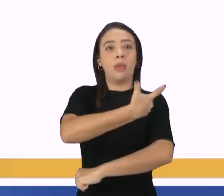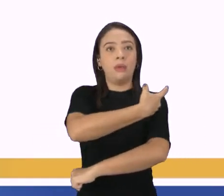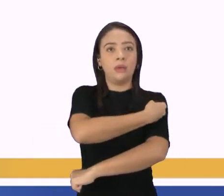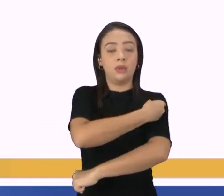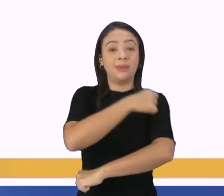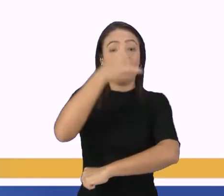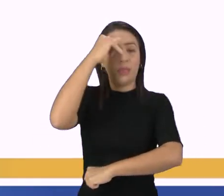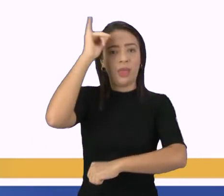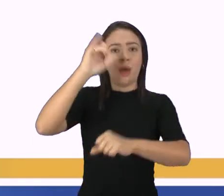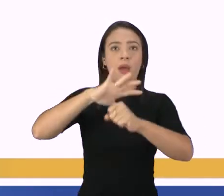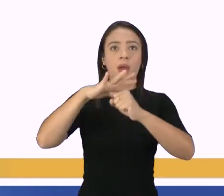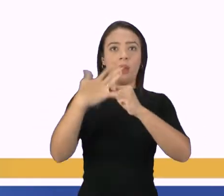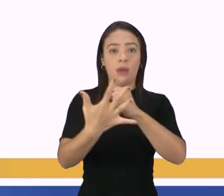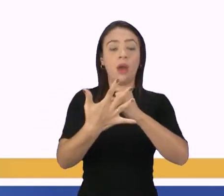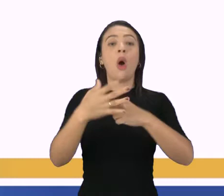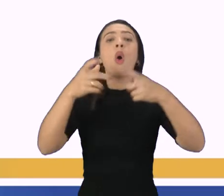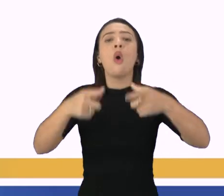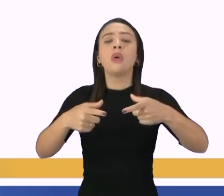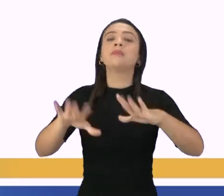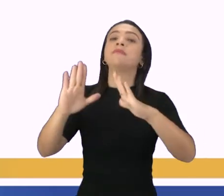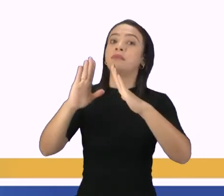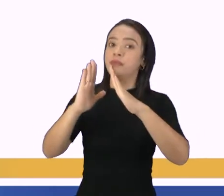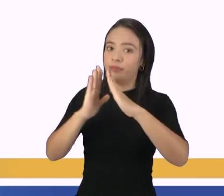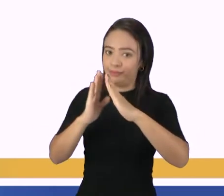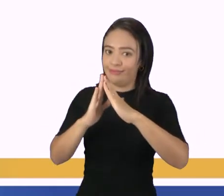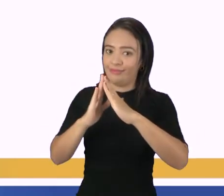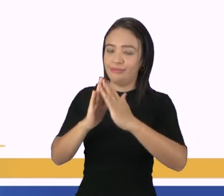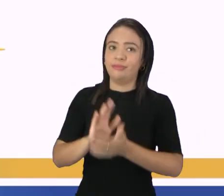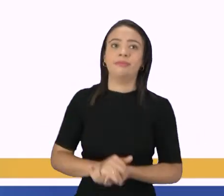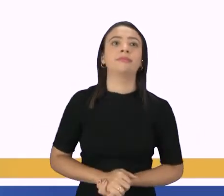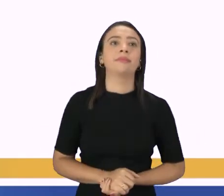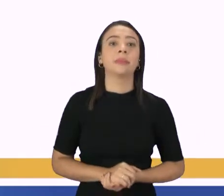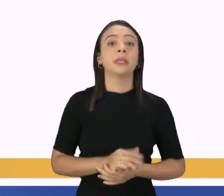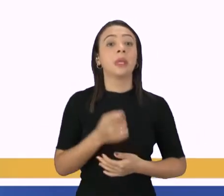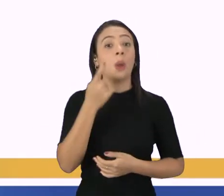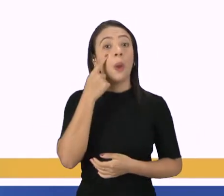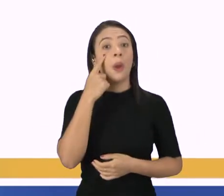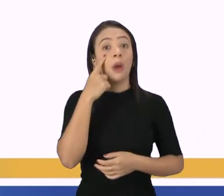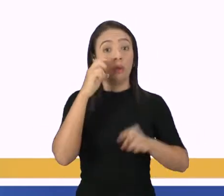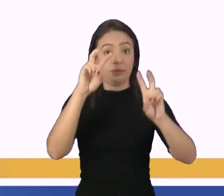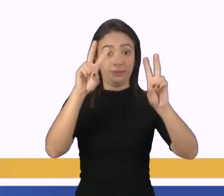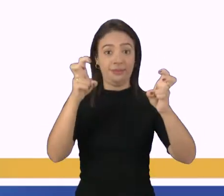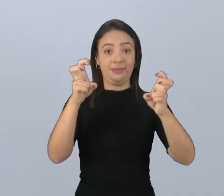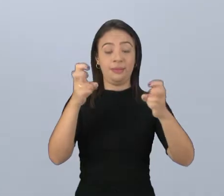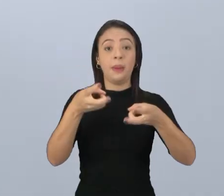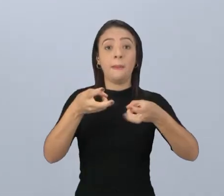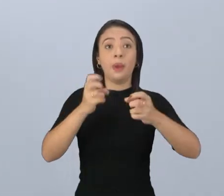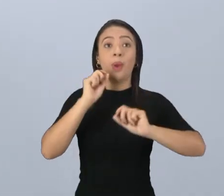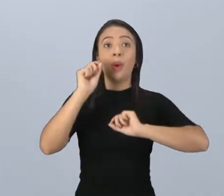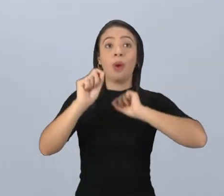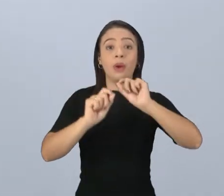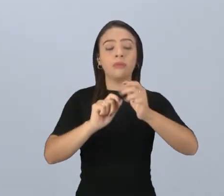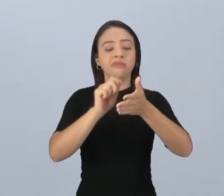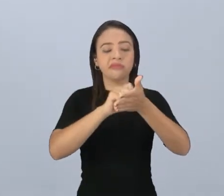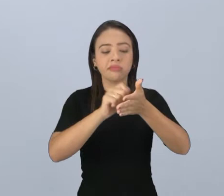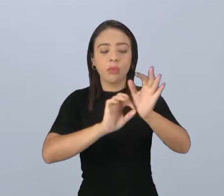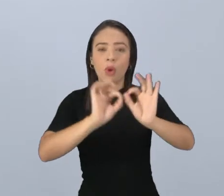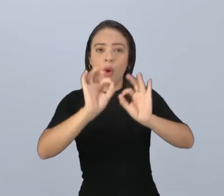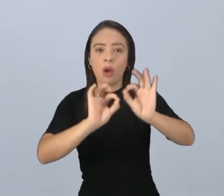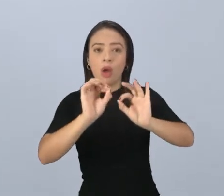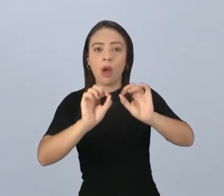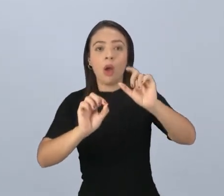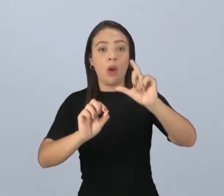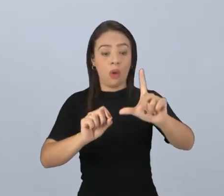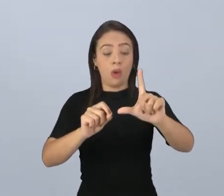vacina contra a Covid em casa. Observe aqui o título. Veja que ele foi escrito com caixa